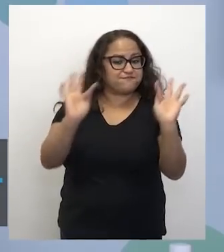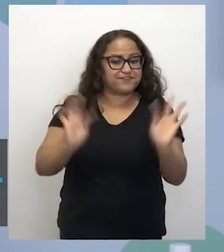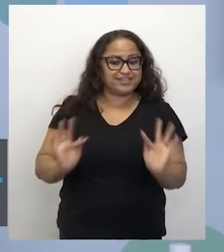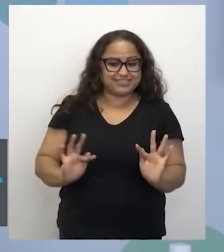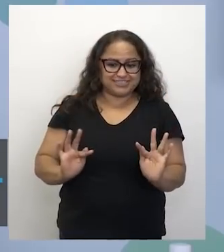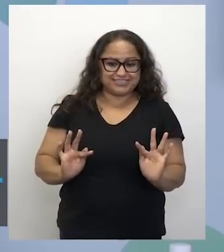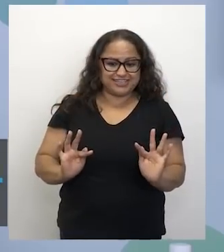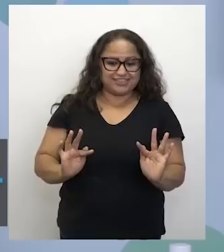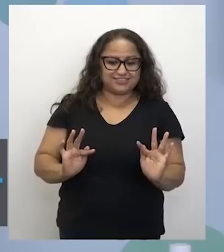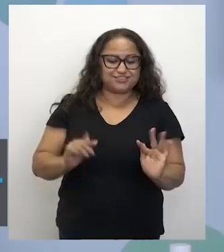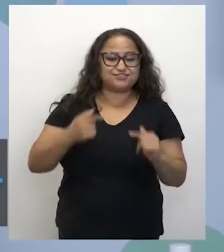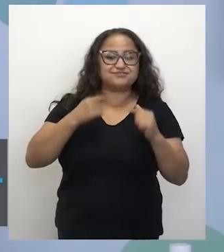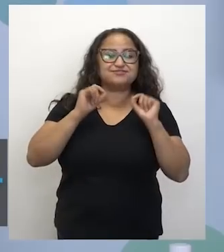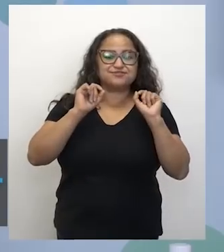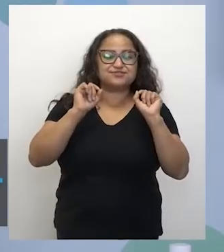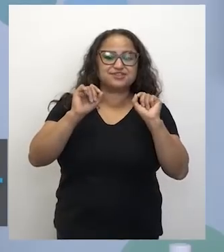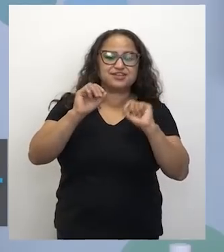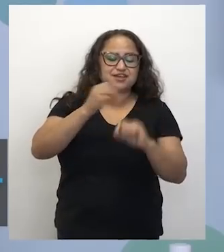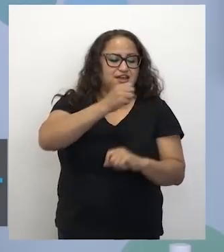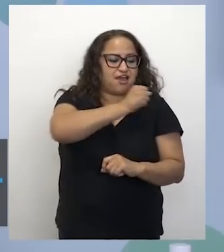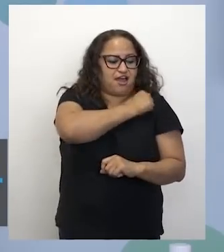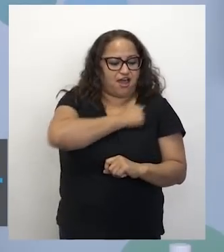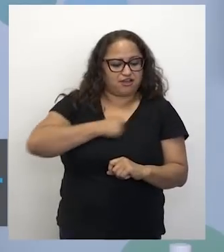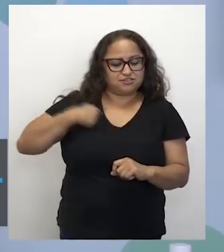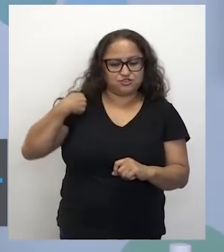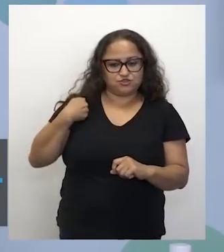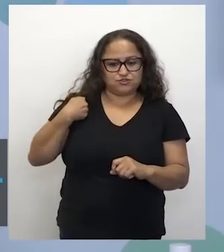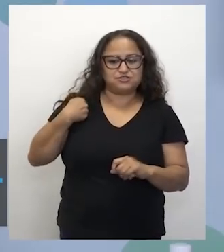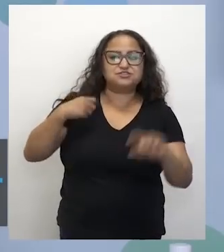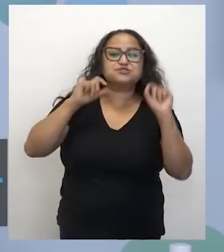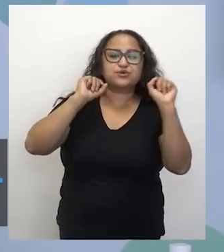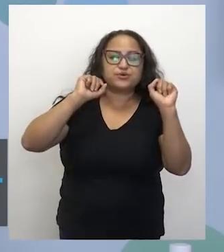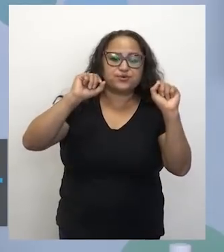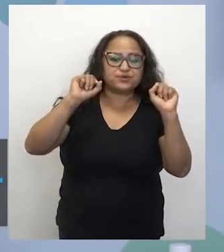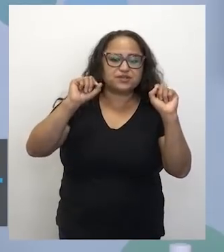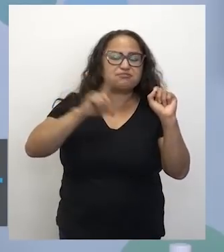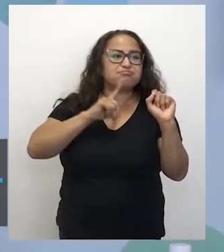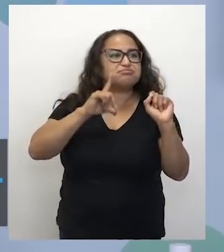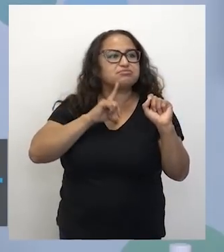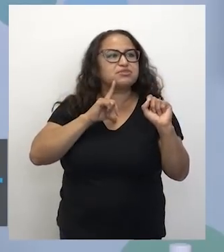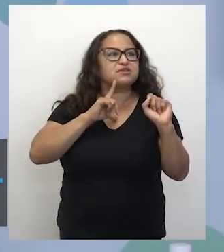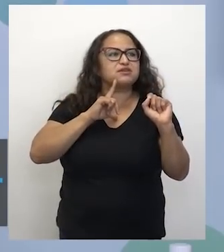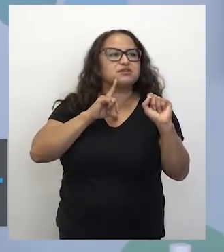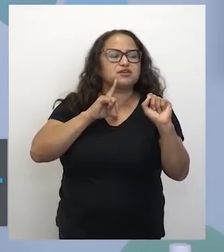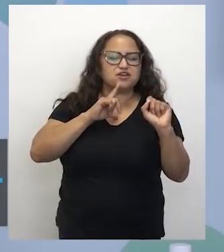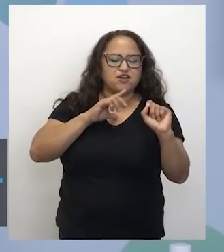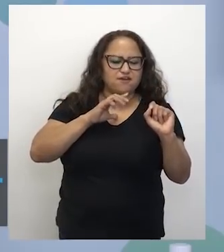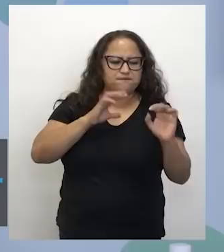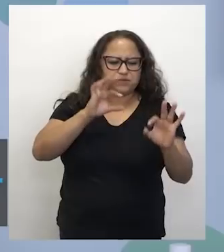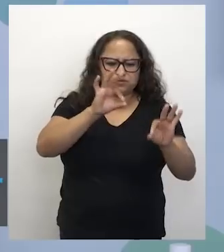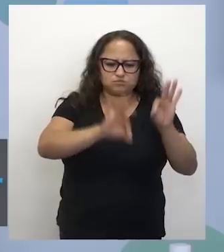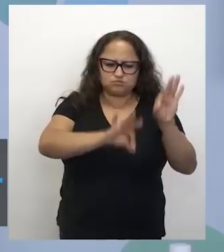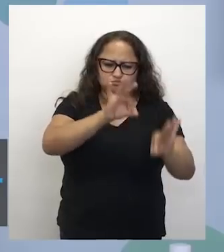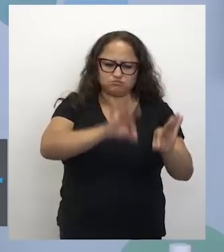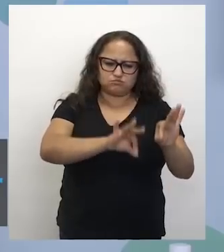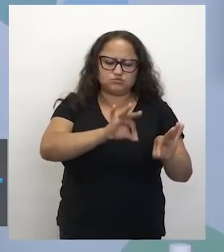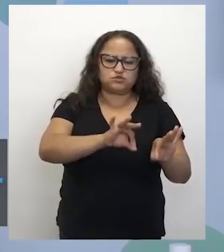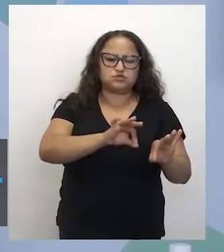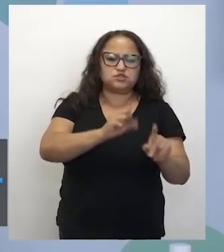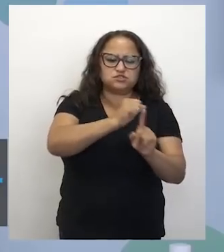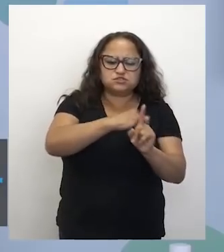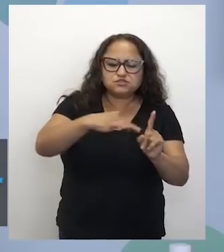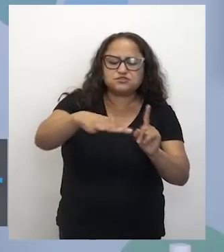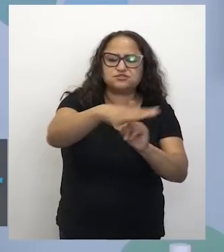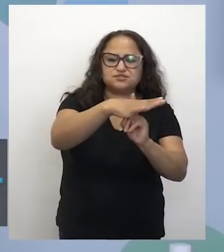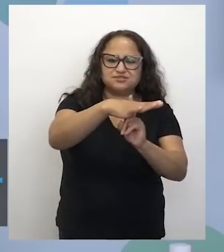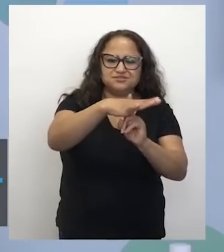da eudaimônia do Aristóteles, né? E tem a ver com a questão da vida justa. Então, tem a ver com a